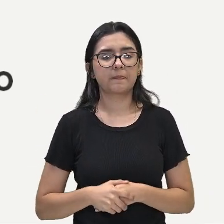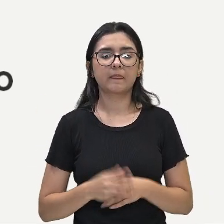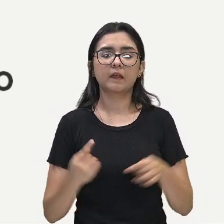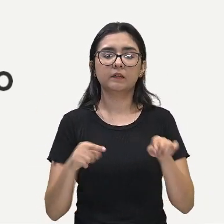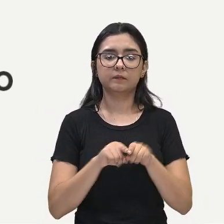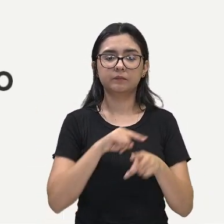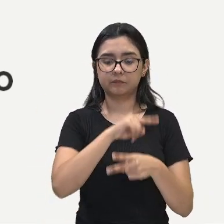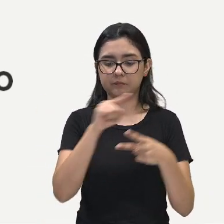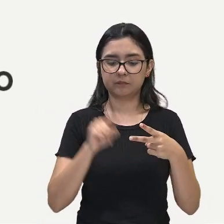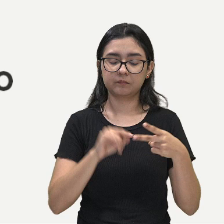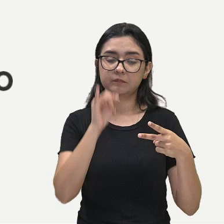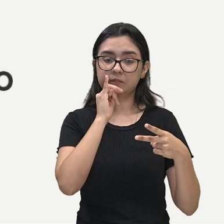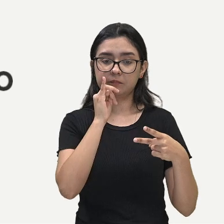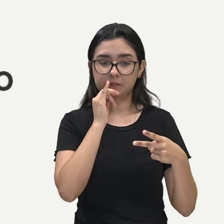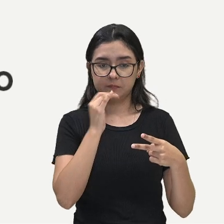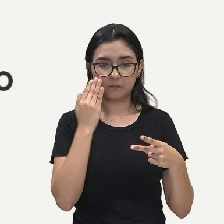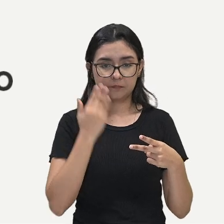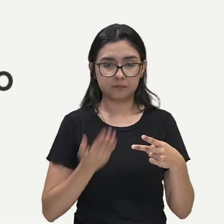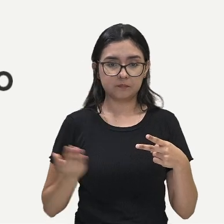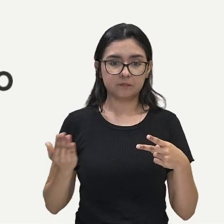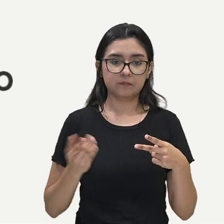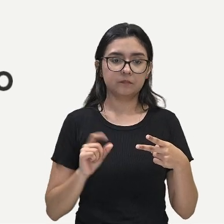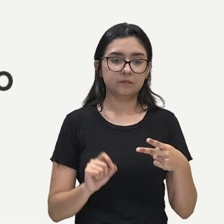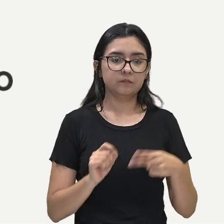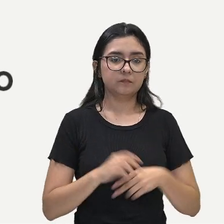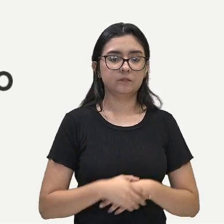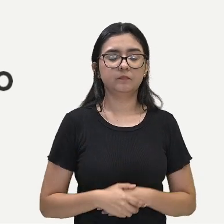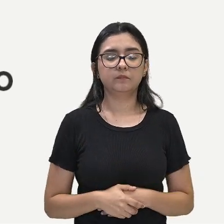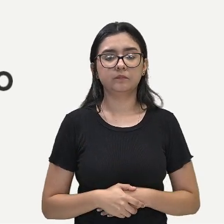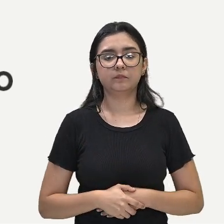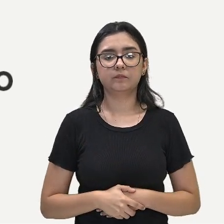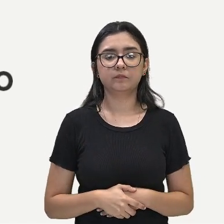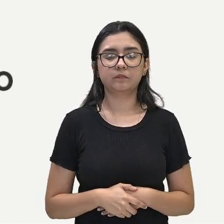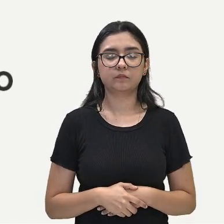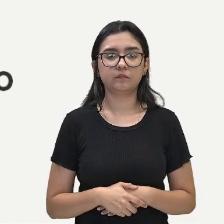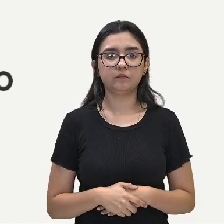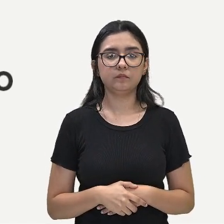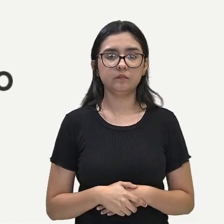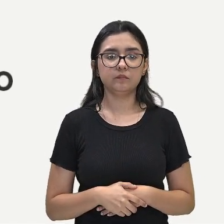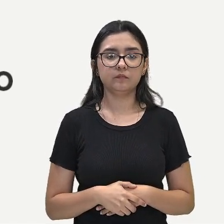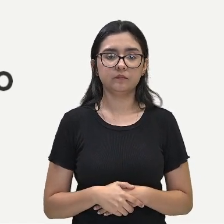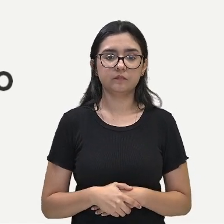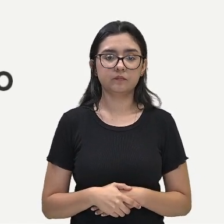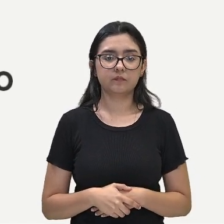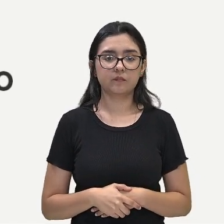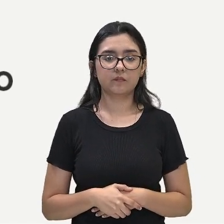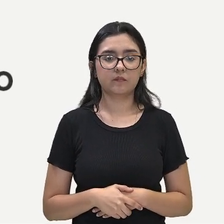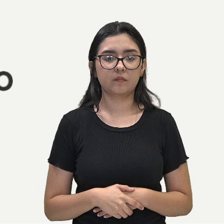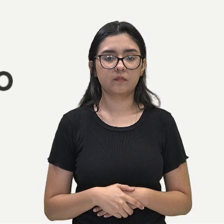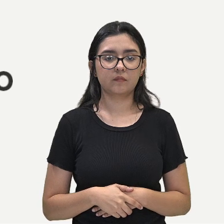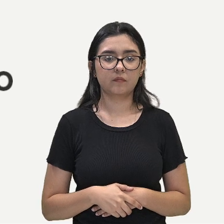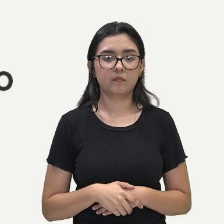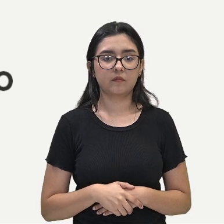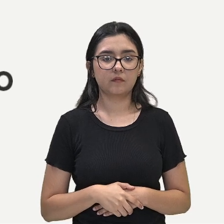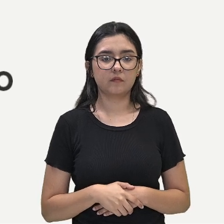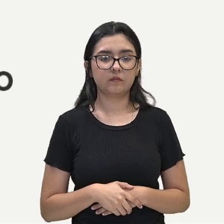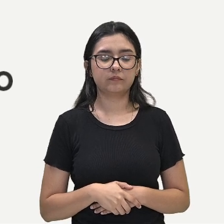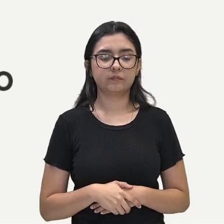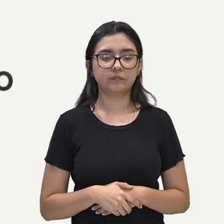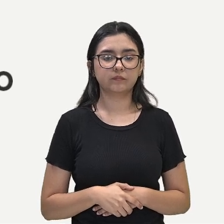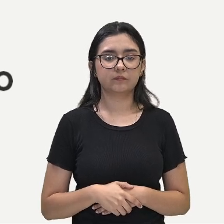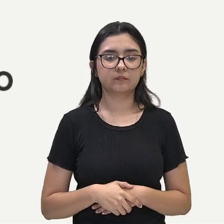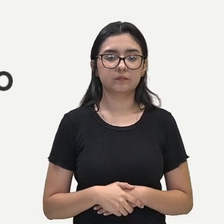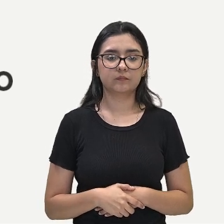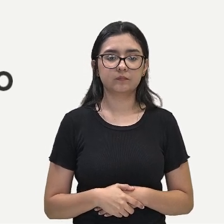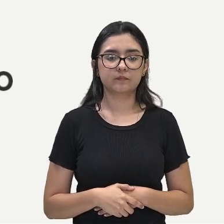temos as ações sucessivas. Por exemplo, no quiso entender lo que